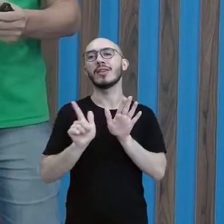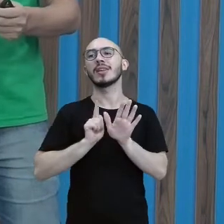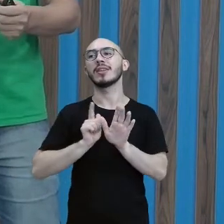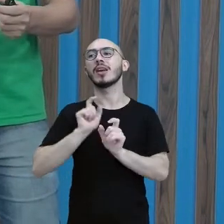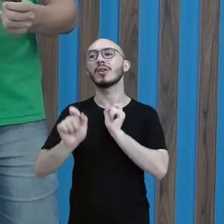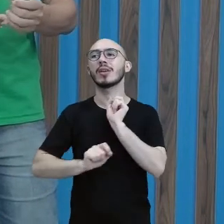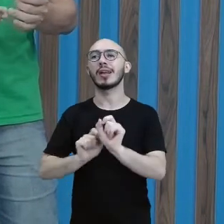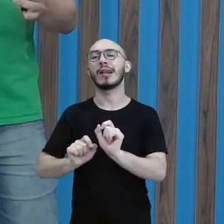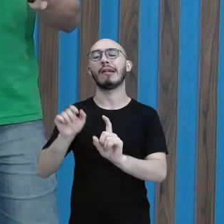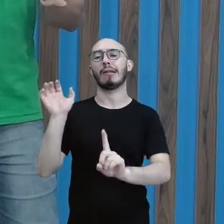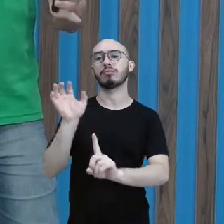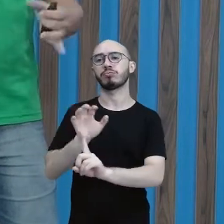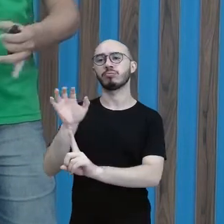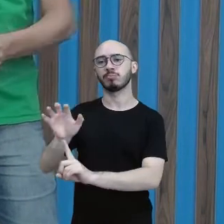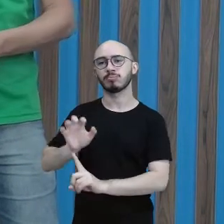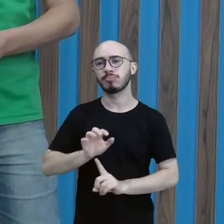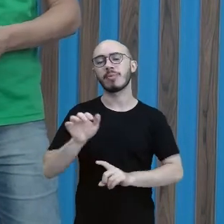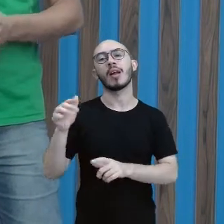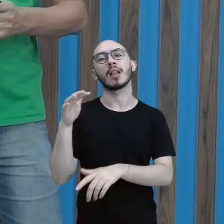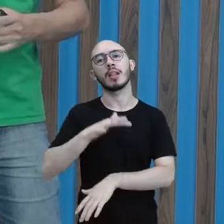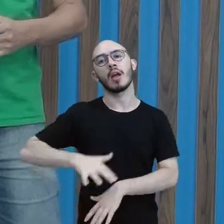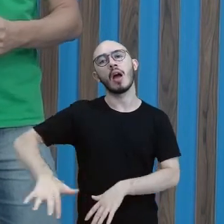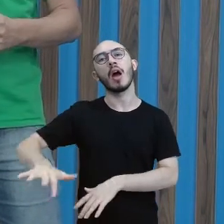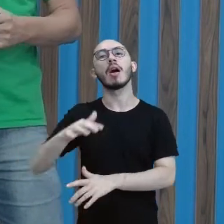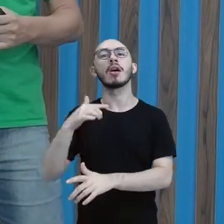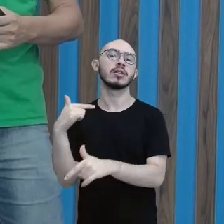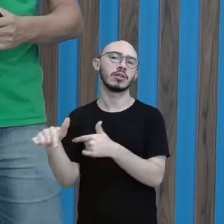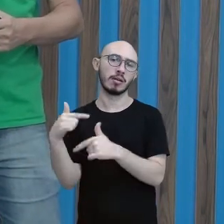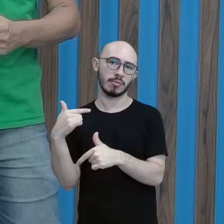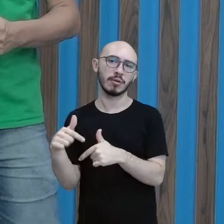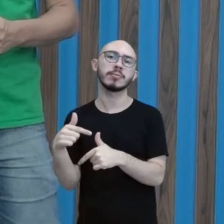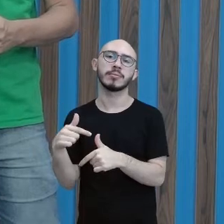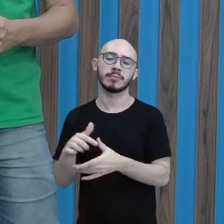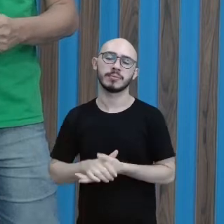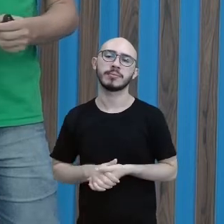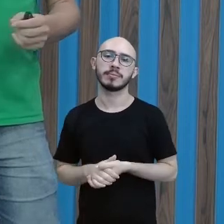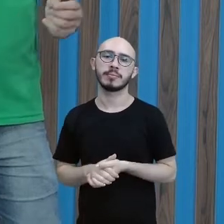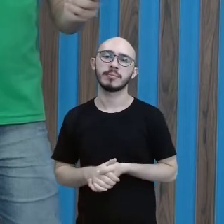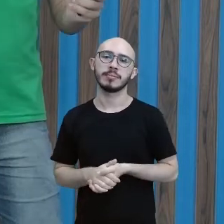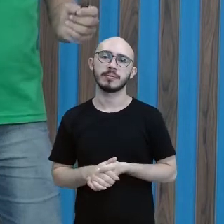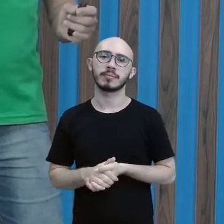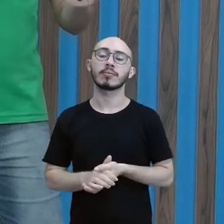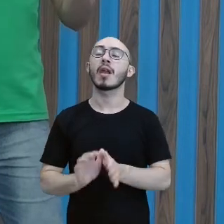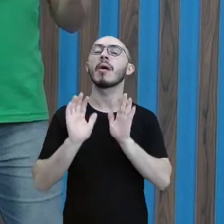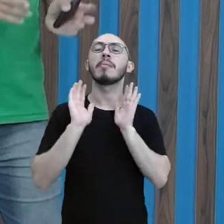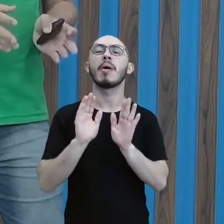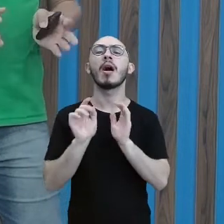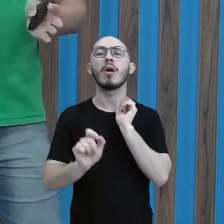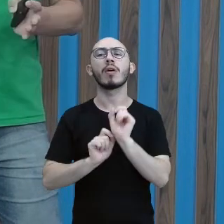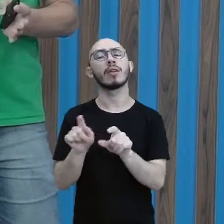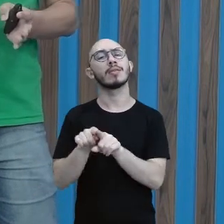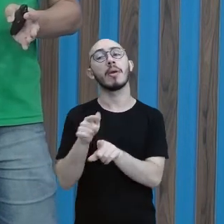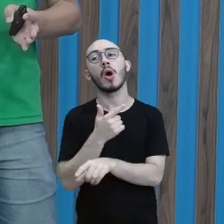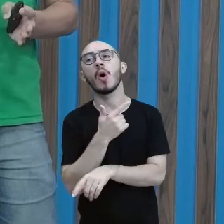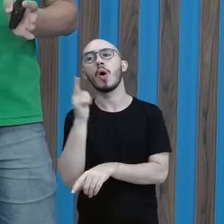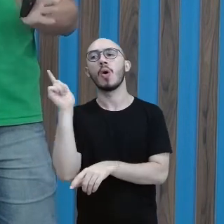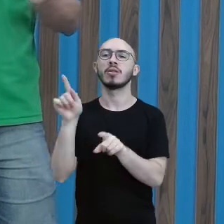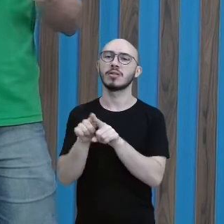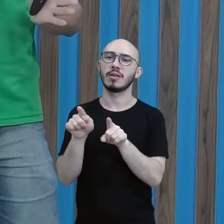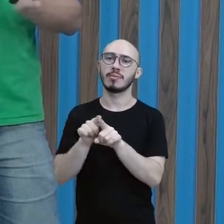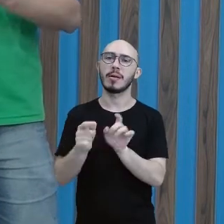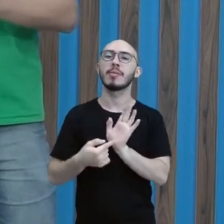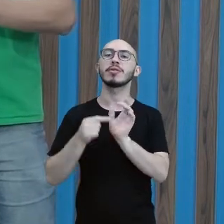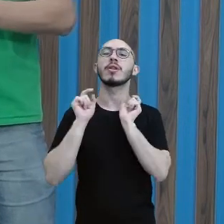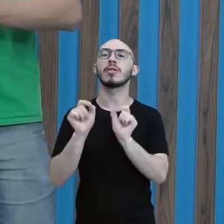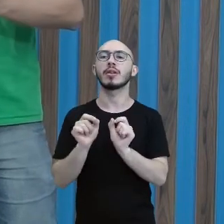demais no mundo do trabalho, que faz intervenção demais no mundo do trabalho. Porém, também uma outra coisa que a gente pode destacar é que